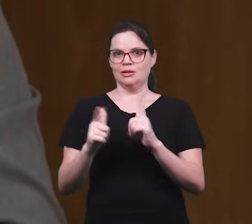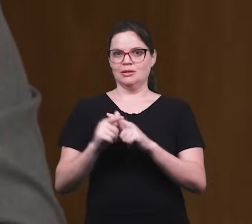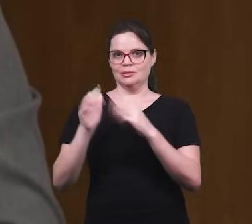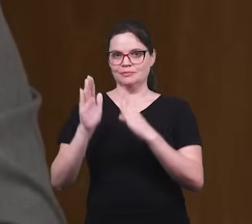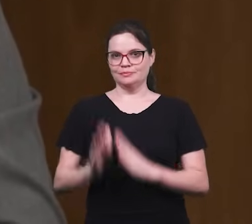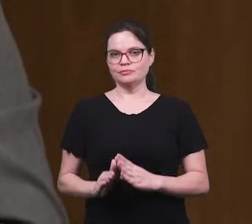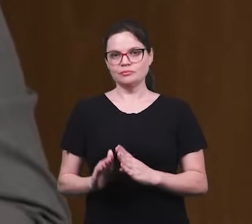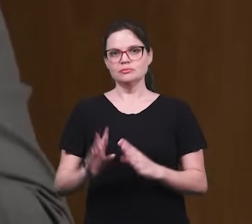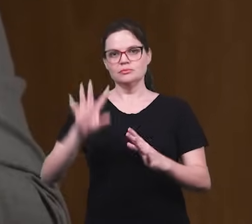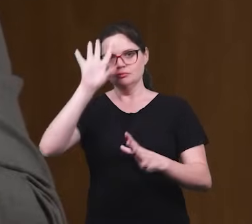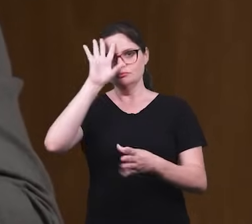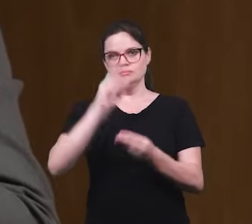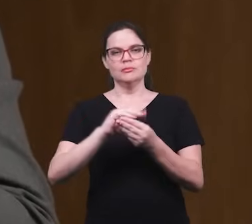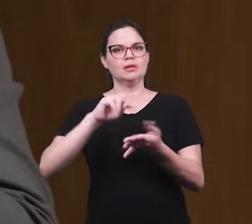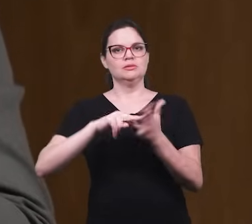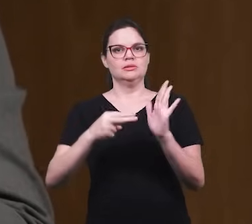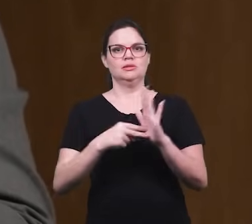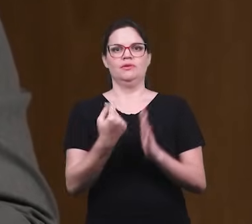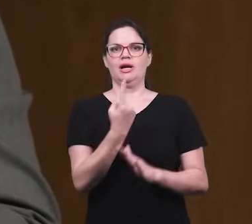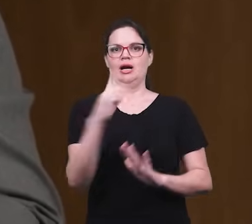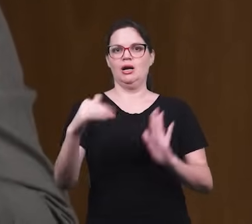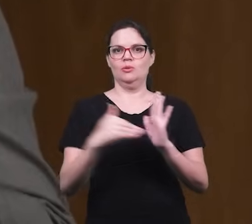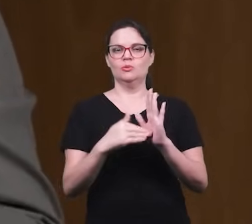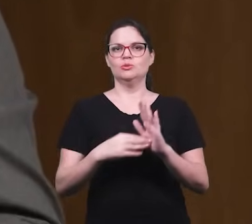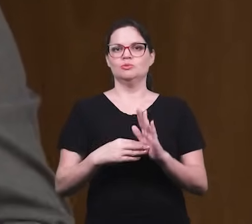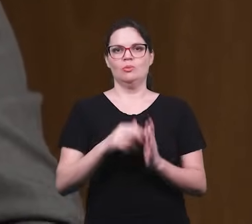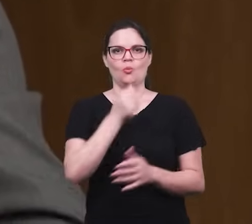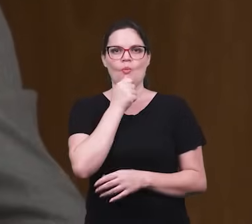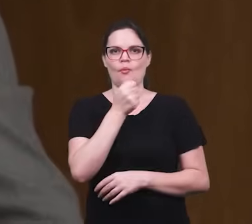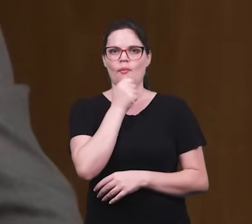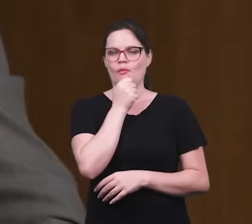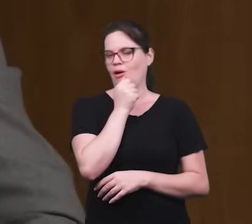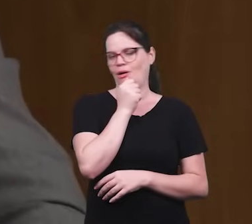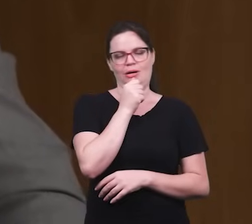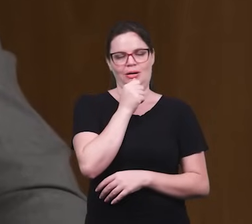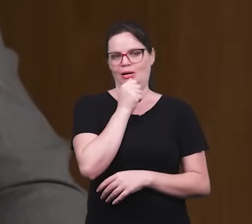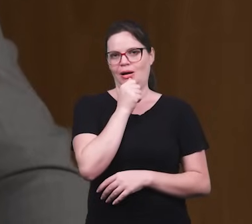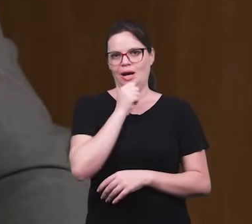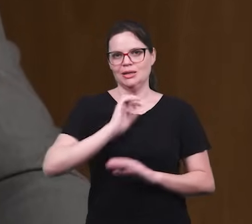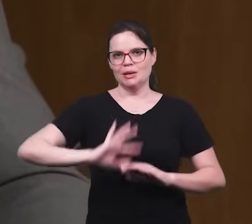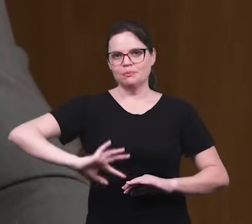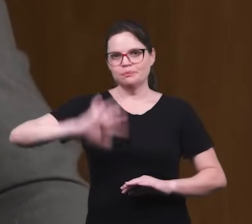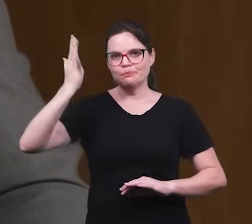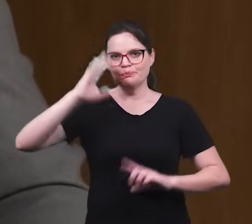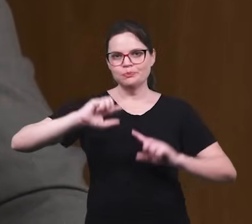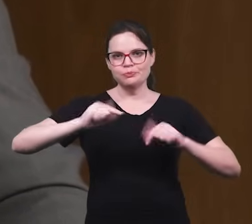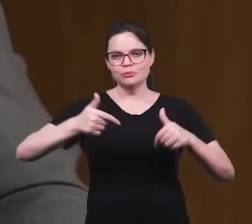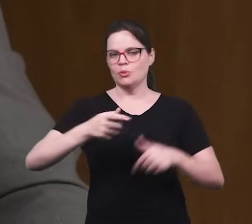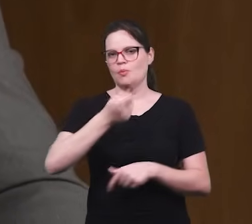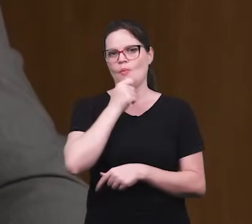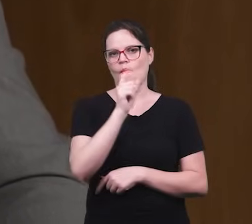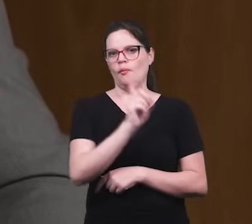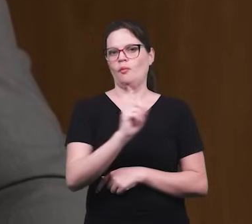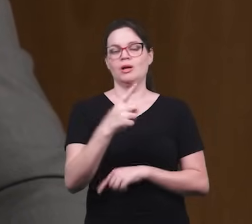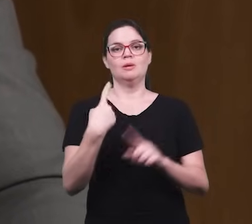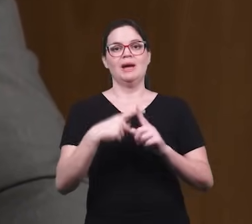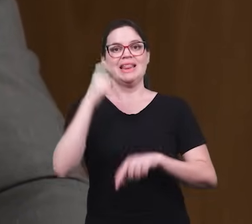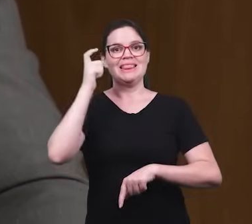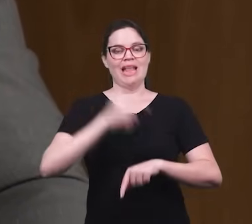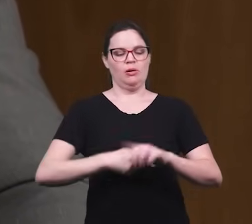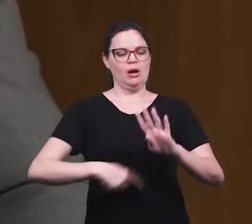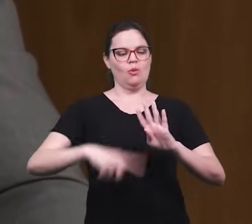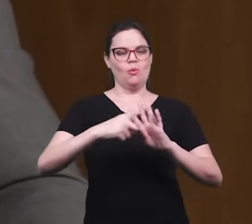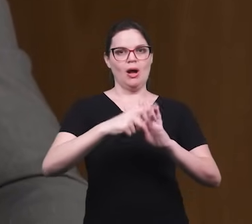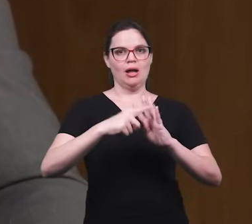para sua alegria que está nos assistindo, ela ainda não tocou. Porque quando a 4ª trombeta ela tocar,